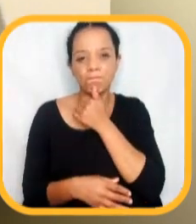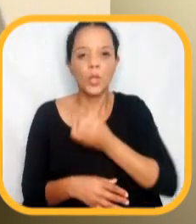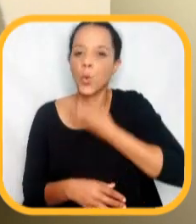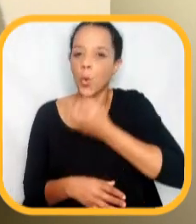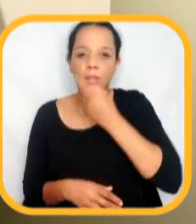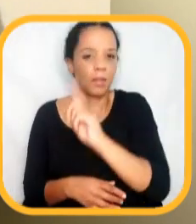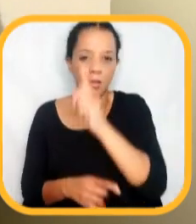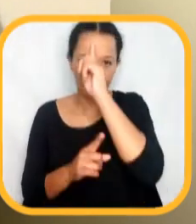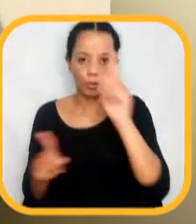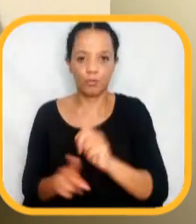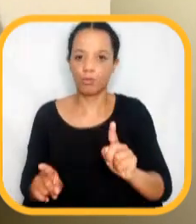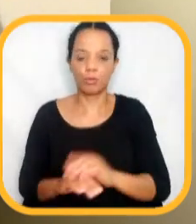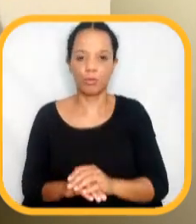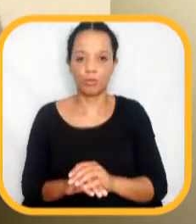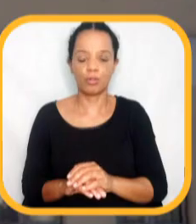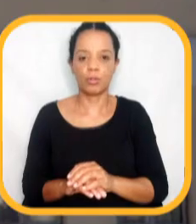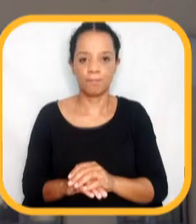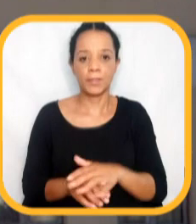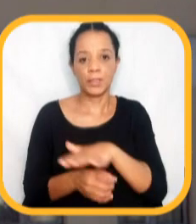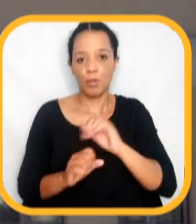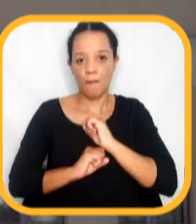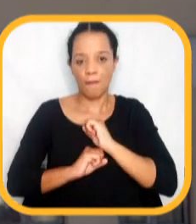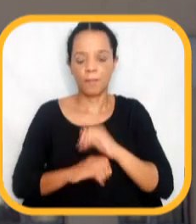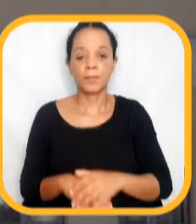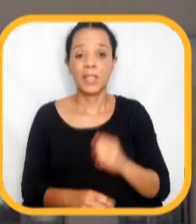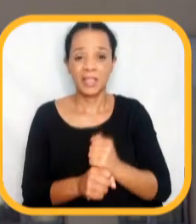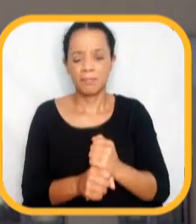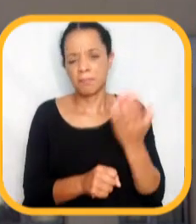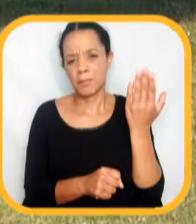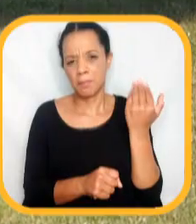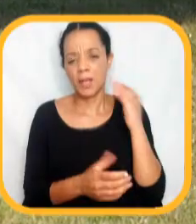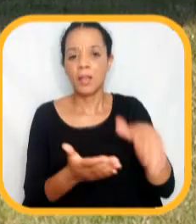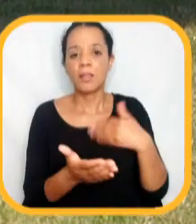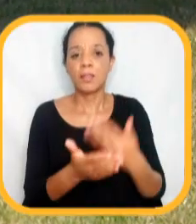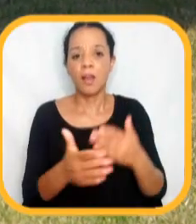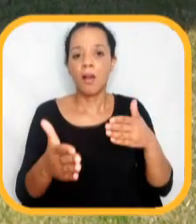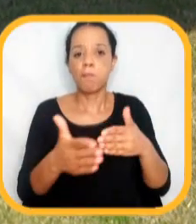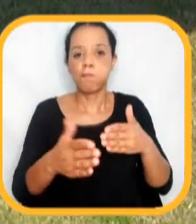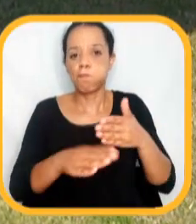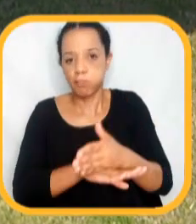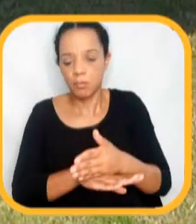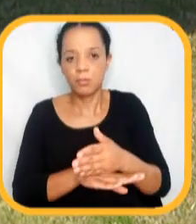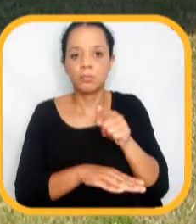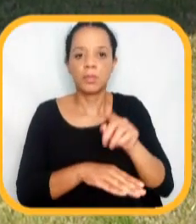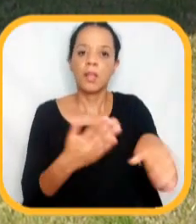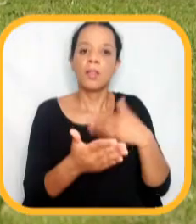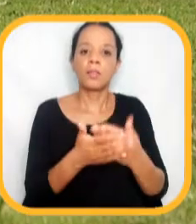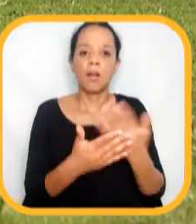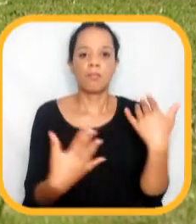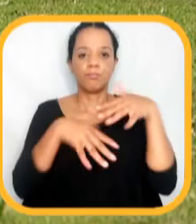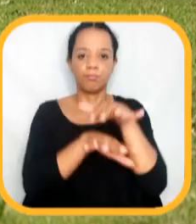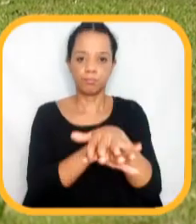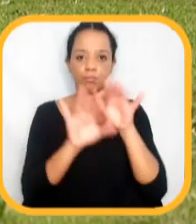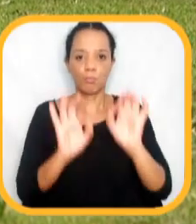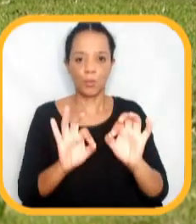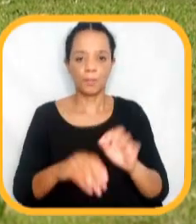optei por não contar aos professores da minha situação. Há ainda muito a fazer para eliminar as dificuldades destes estudantes e